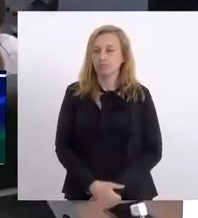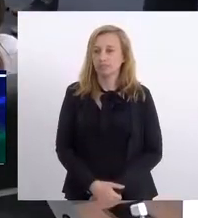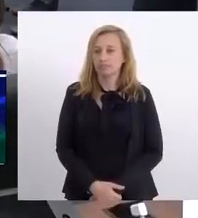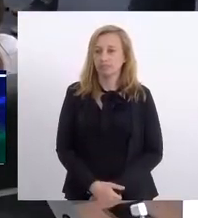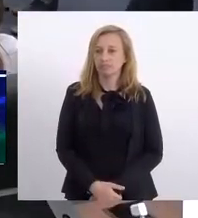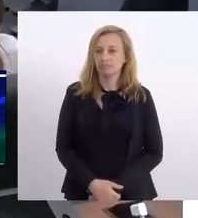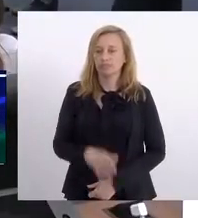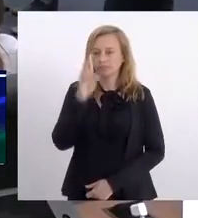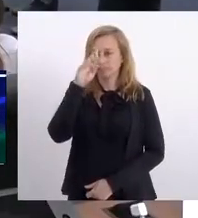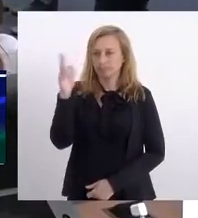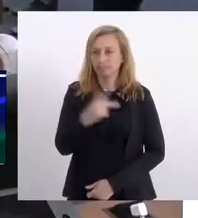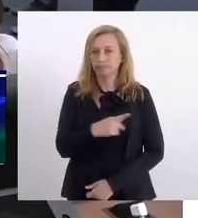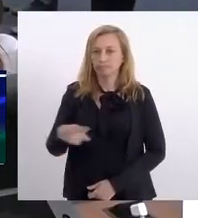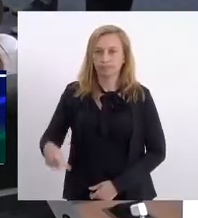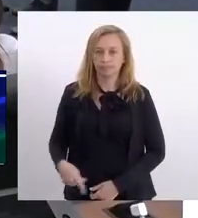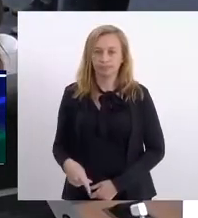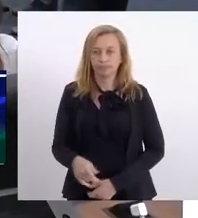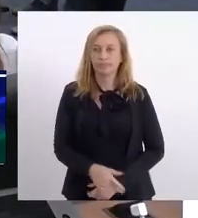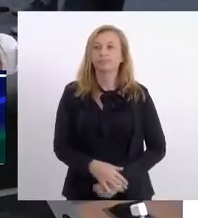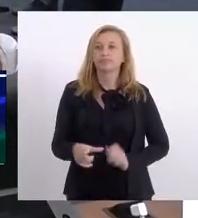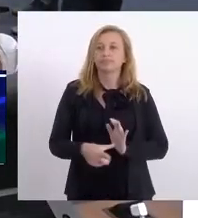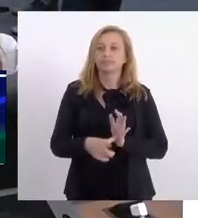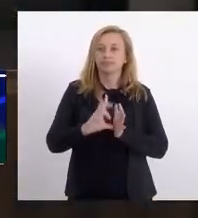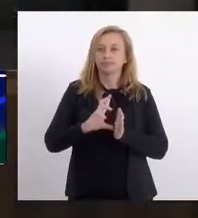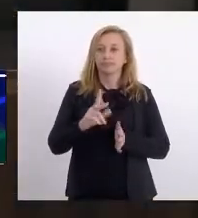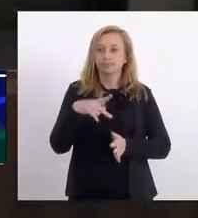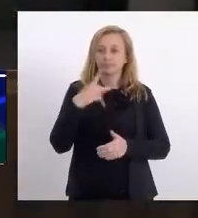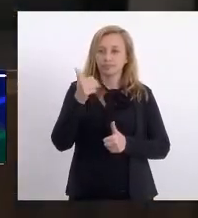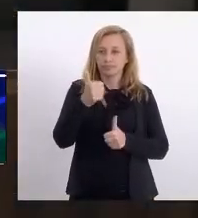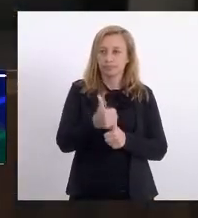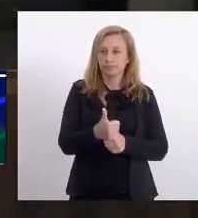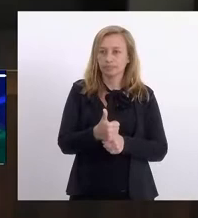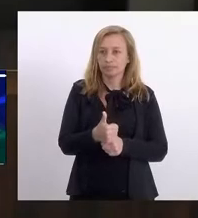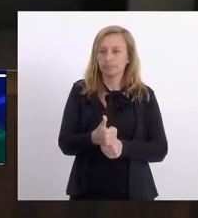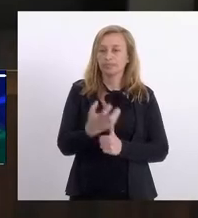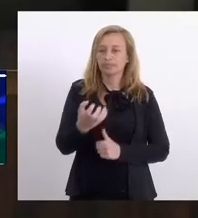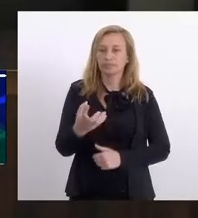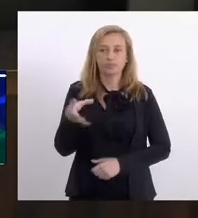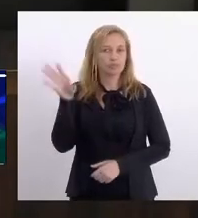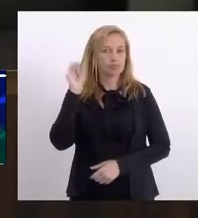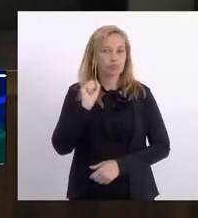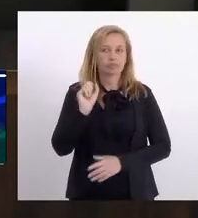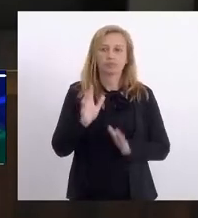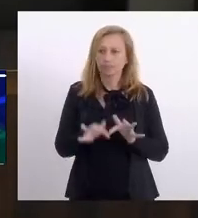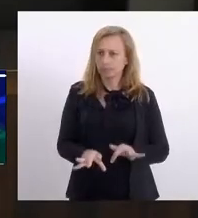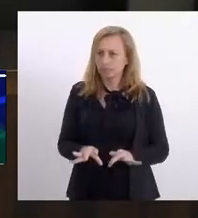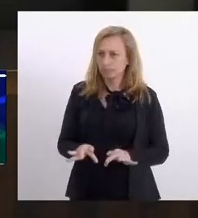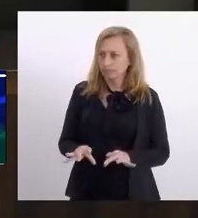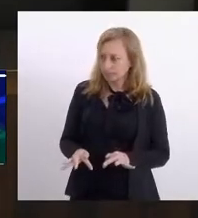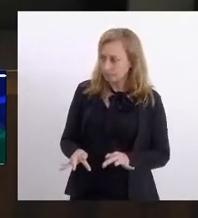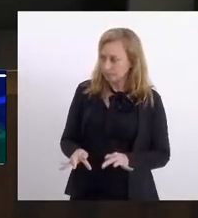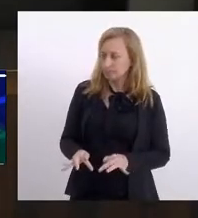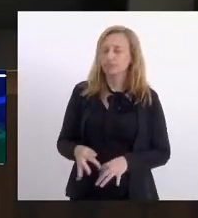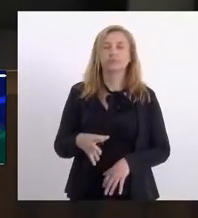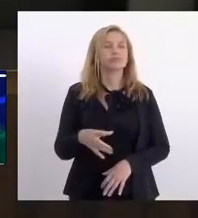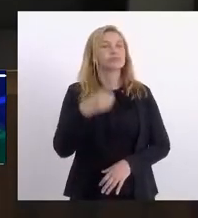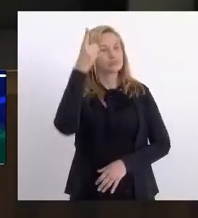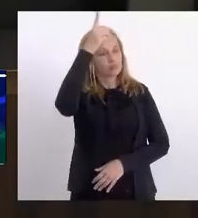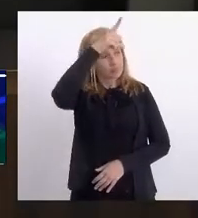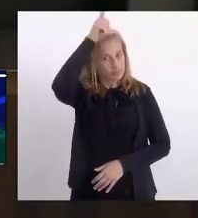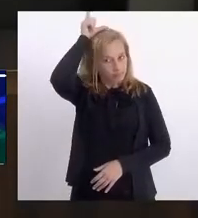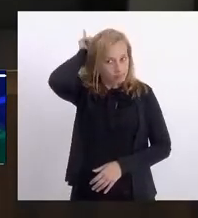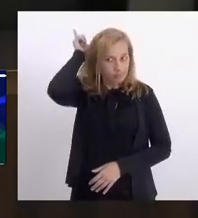Senhor presidente. Antes de deferir o substitutivo, quero ouvir, com forma final, deputado, quero ouvir o deputado Luiz